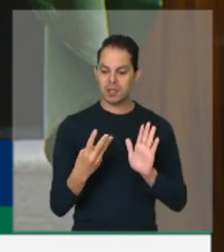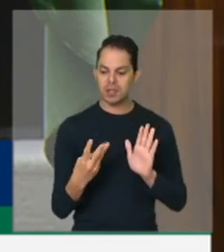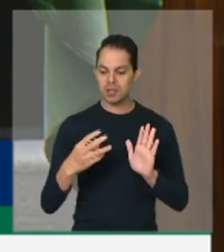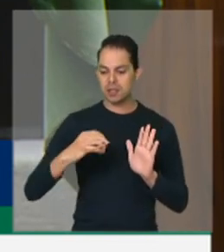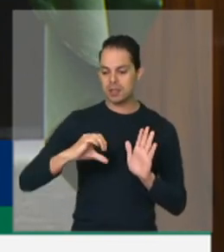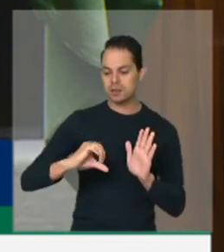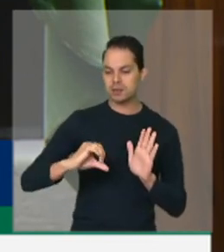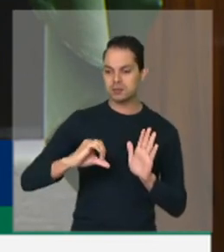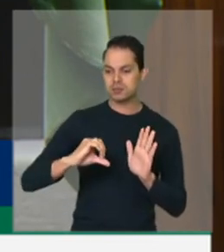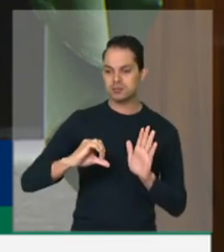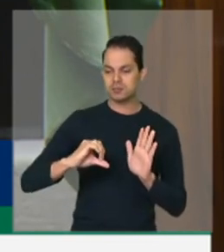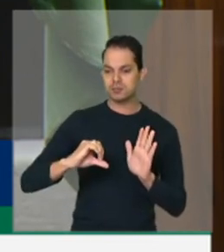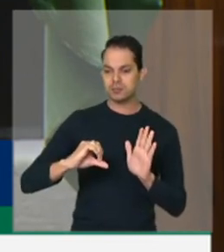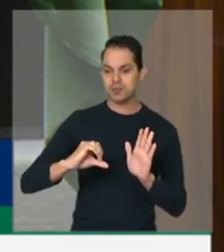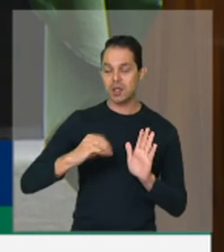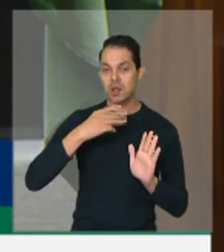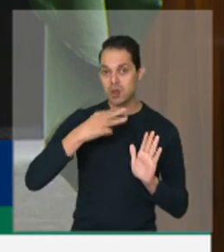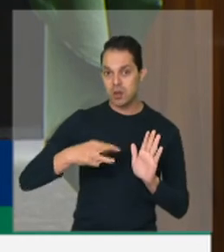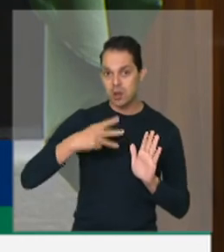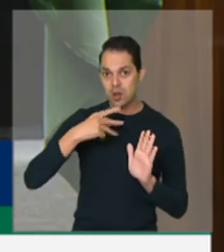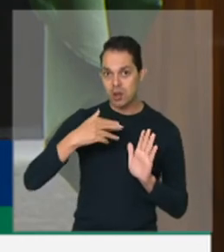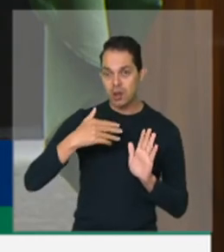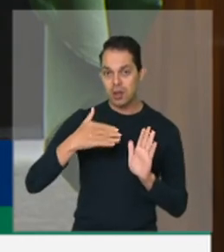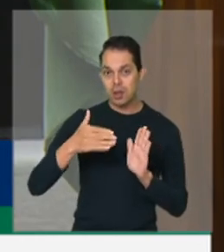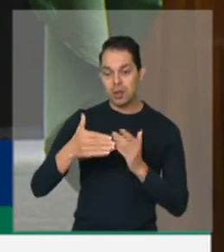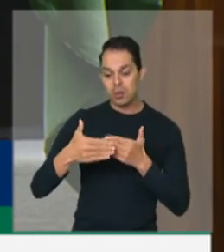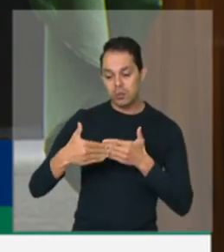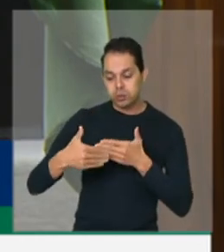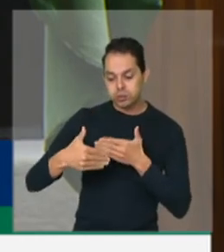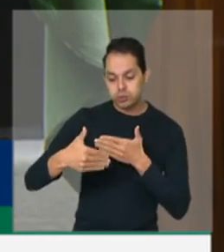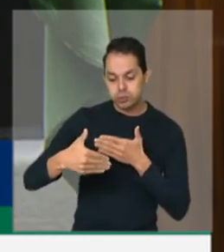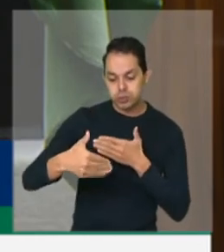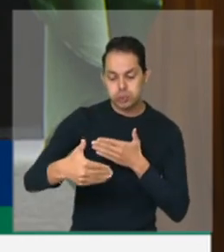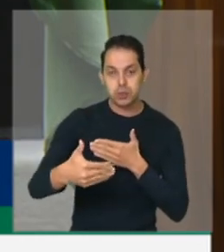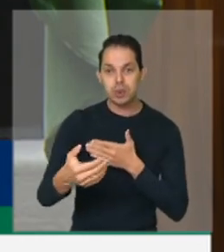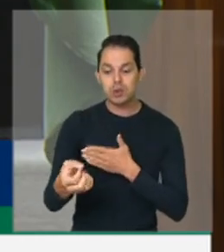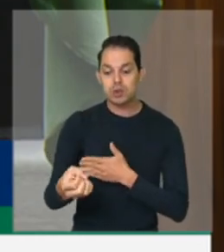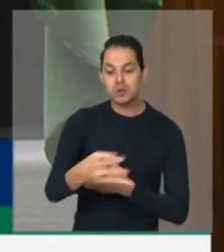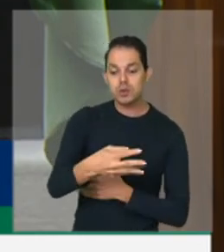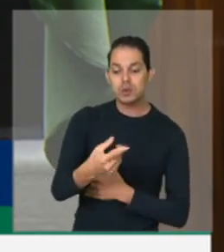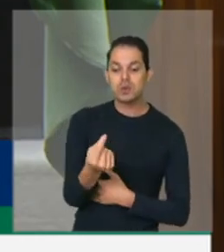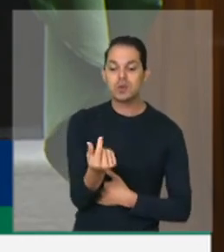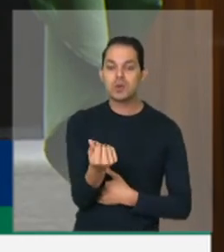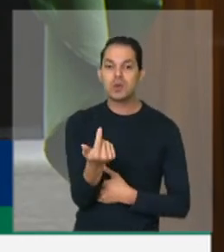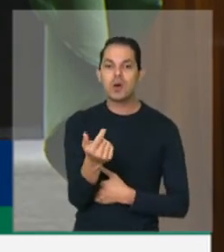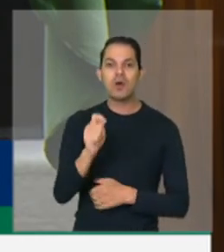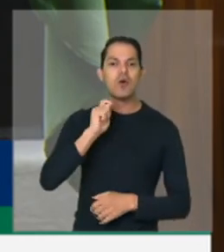10.1039 em março, que passou a vigorar o novo auxílio a partir de abril.